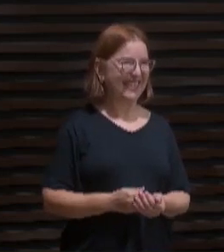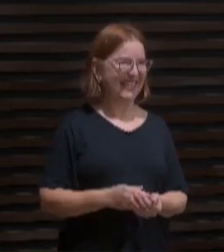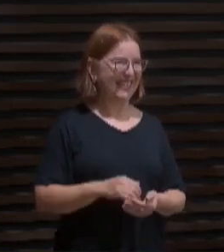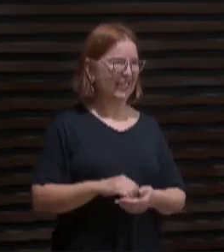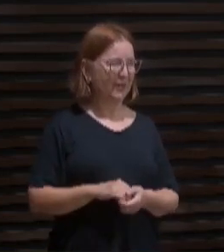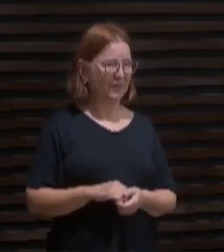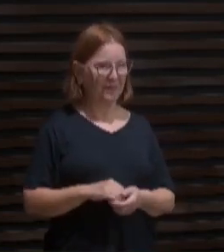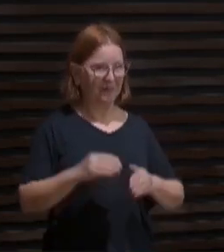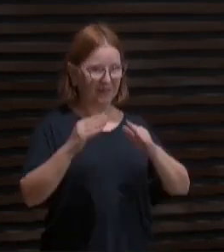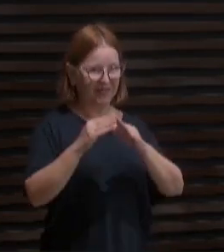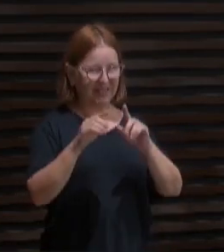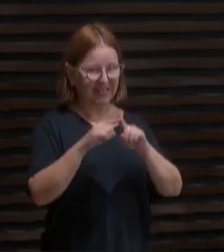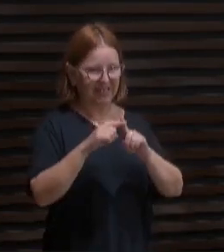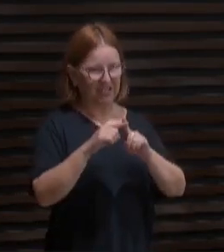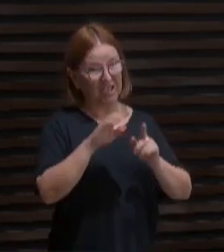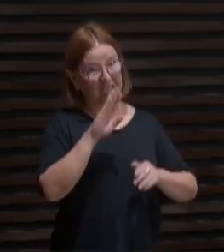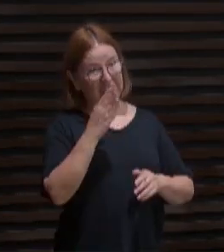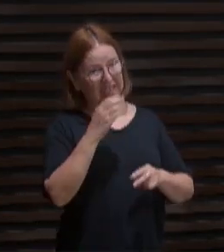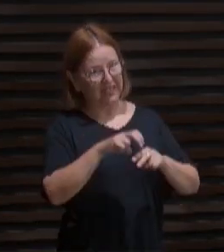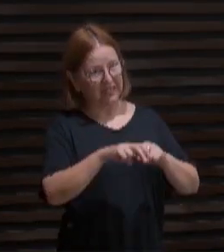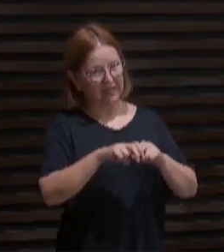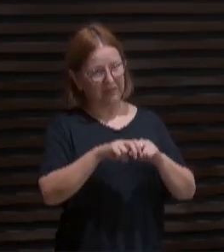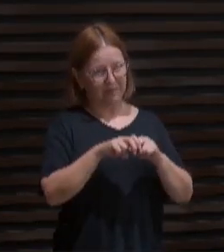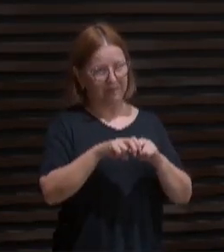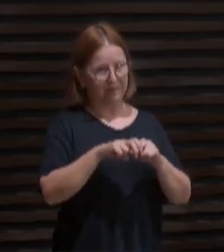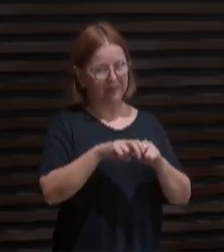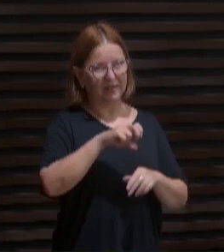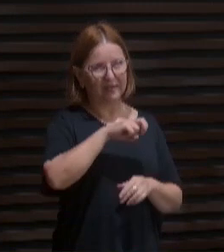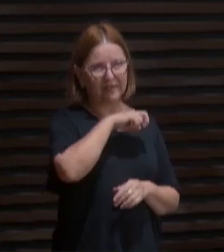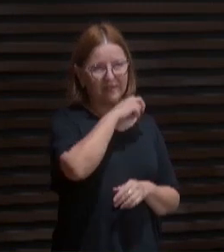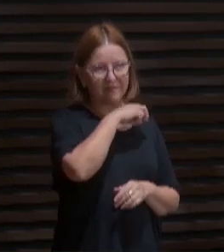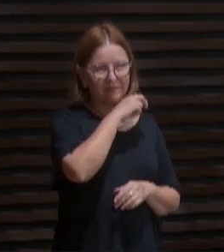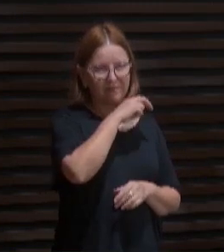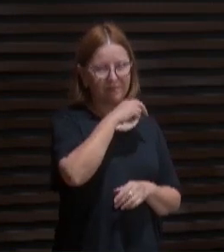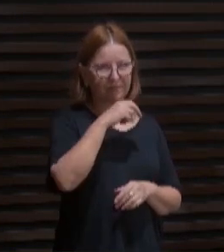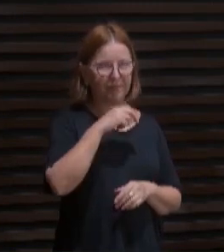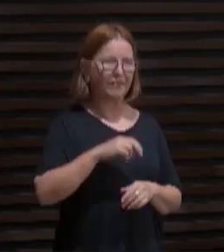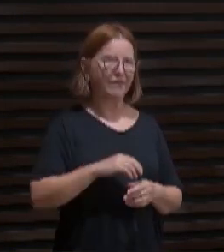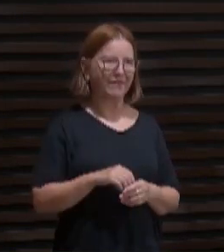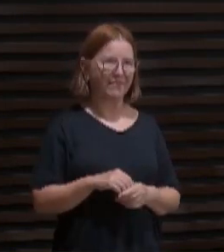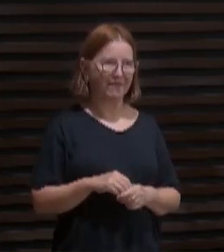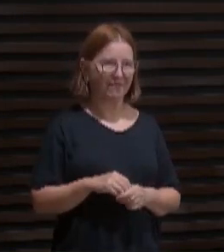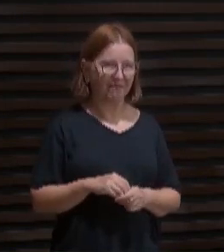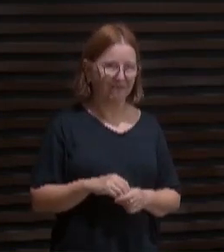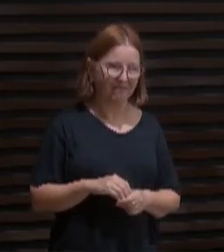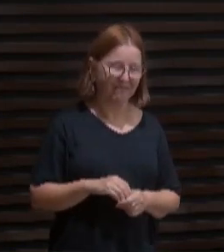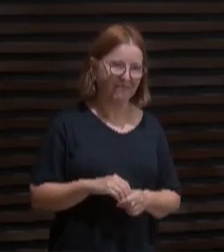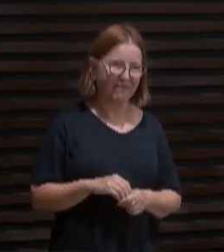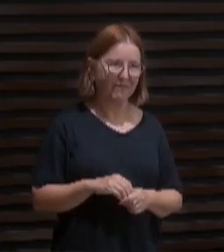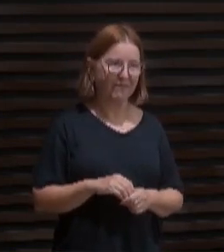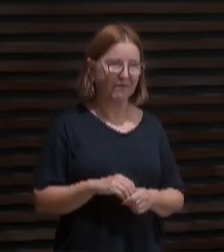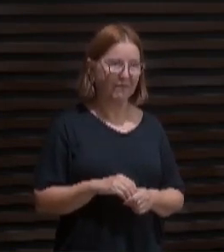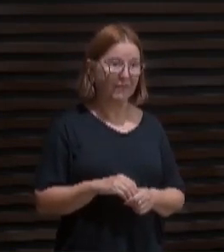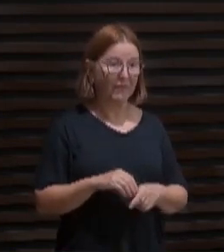A igreja foi enganada pelos velhos argumentos da serpente. Por isso, os tempos